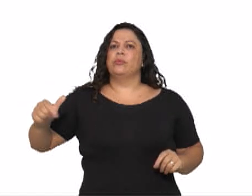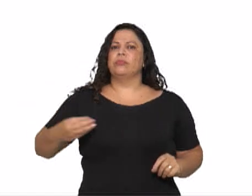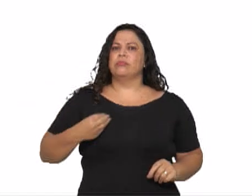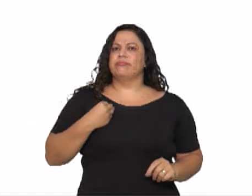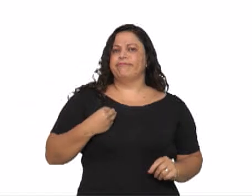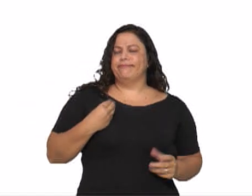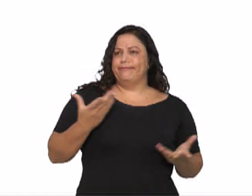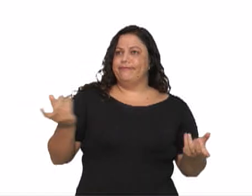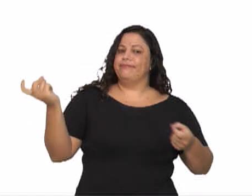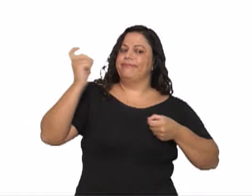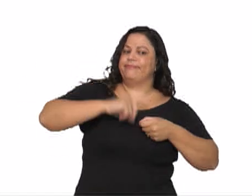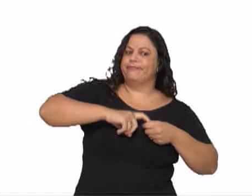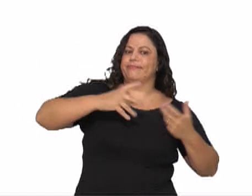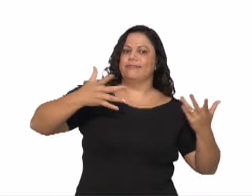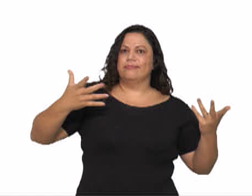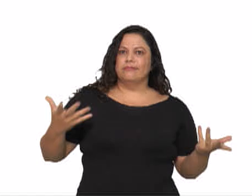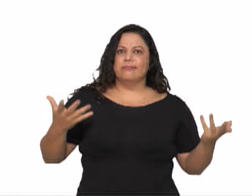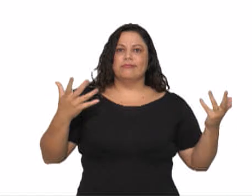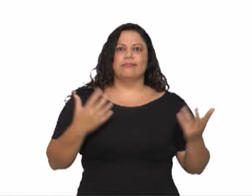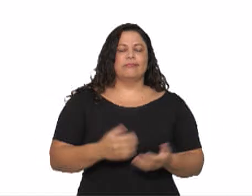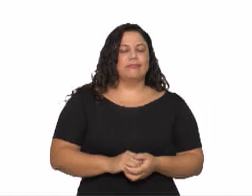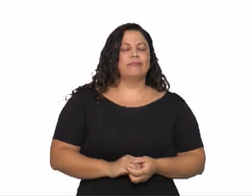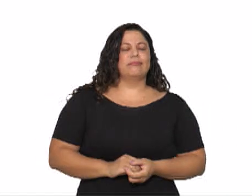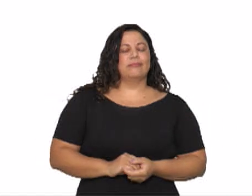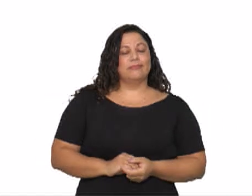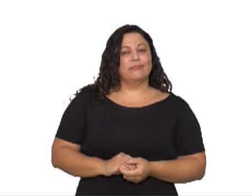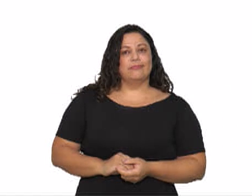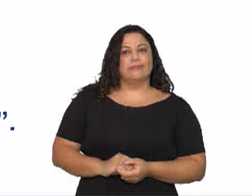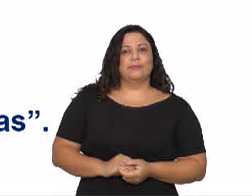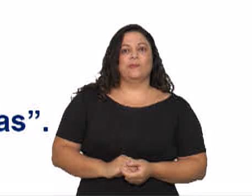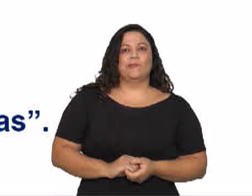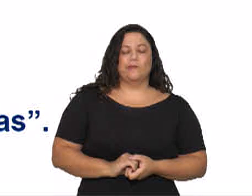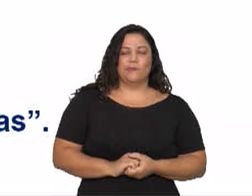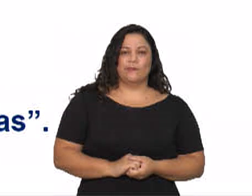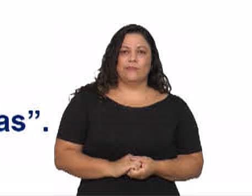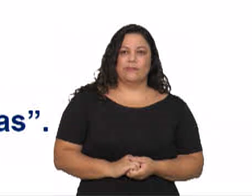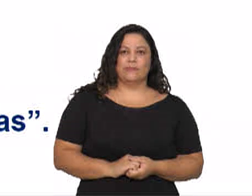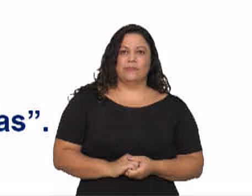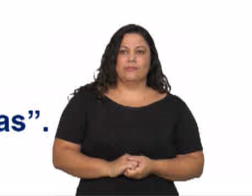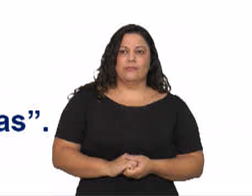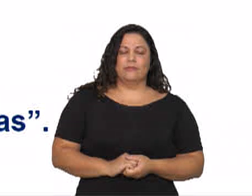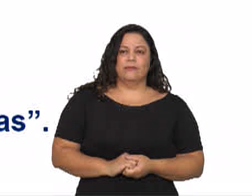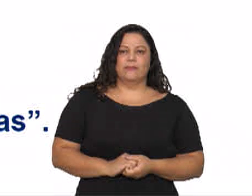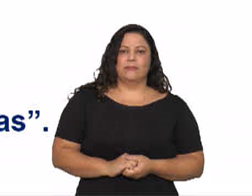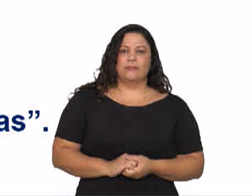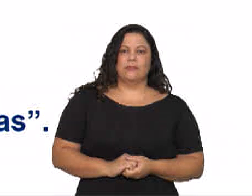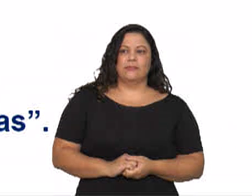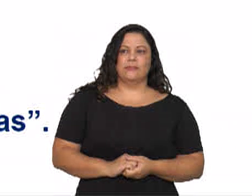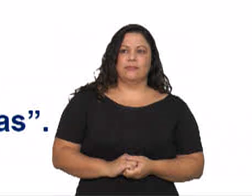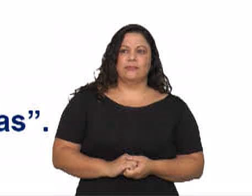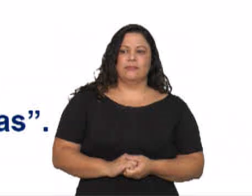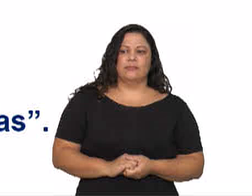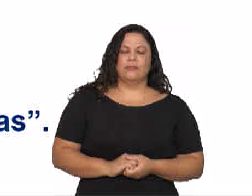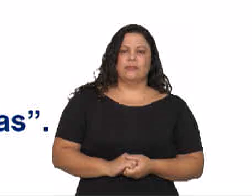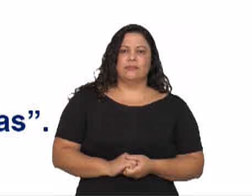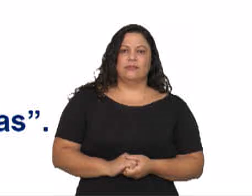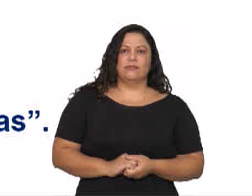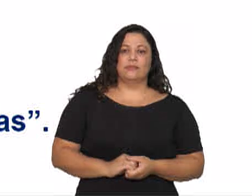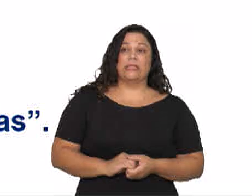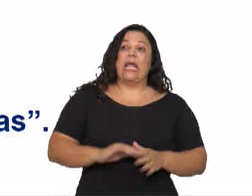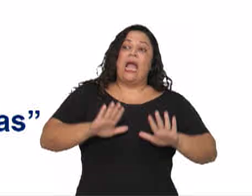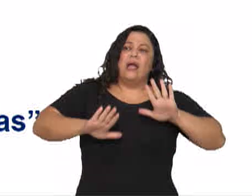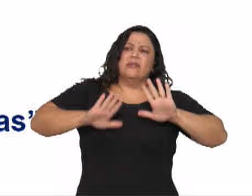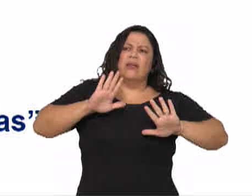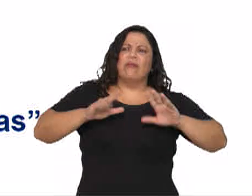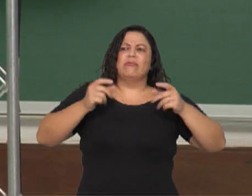si pudiera vivir nuevamente, ¿sí? Mi vida. Questionar-se sobre o que fazer com o tempo. Talvez